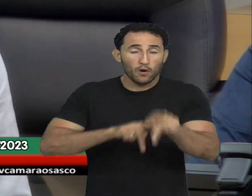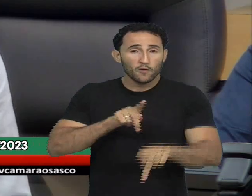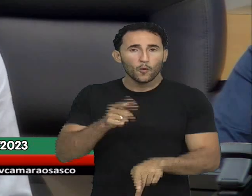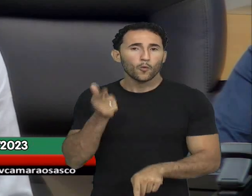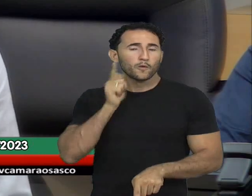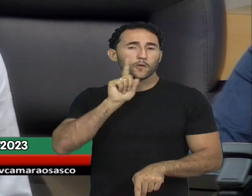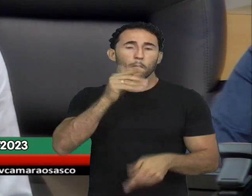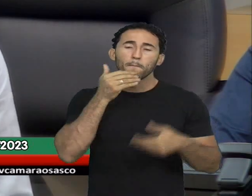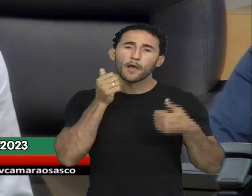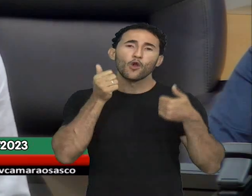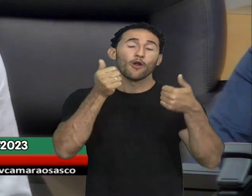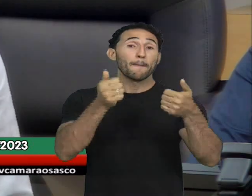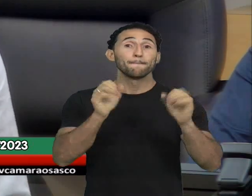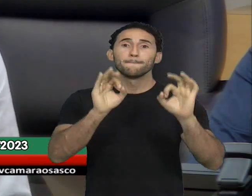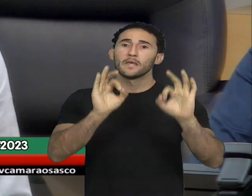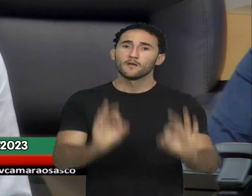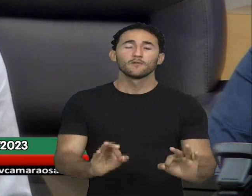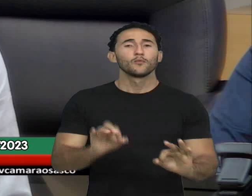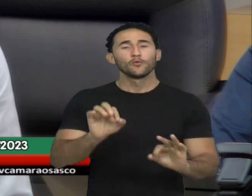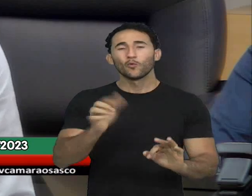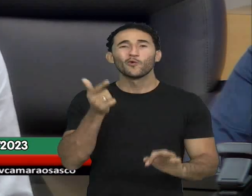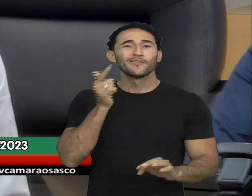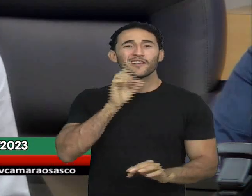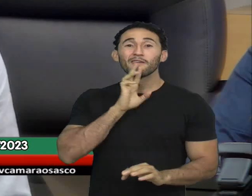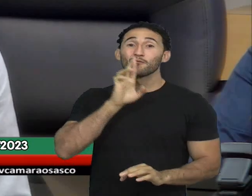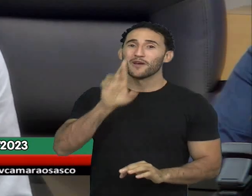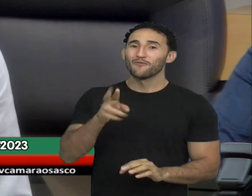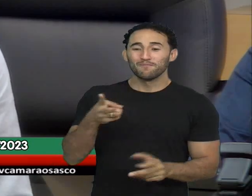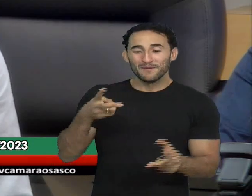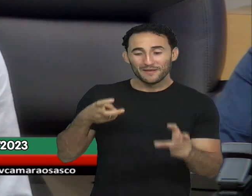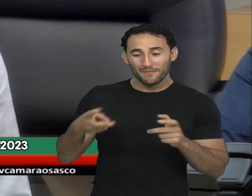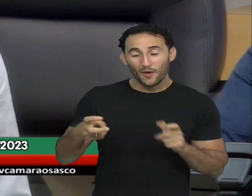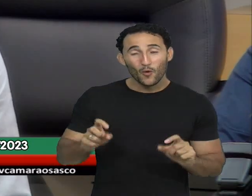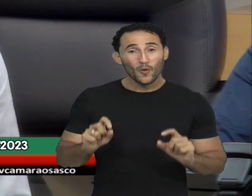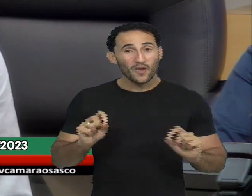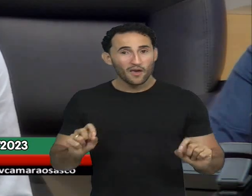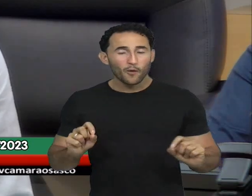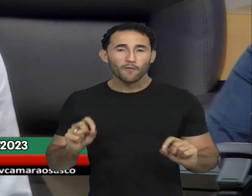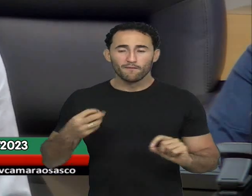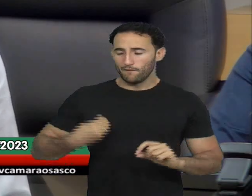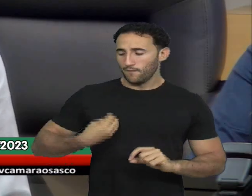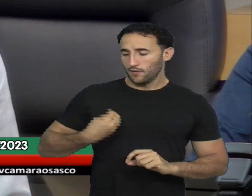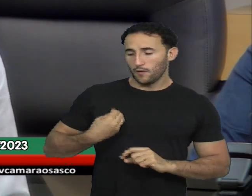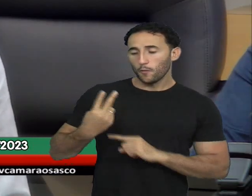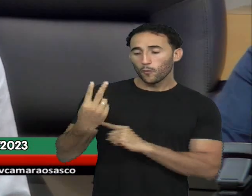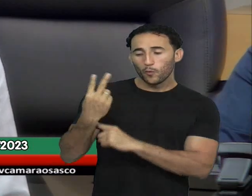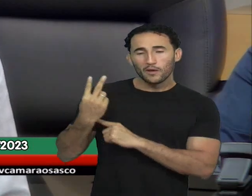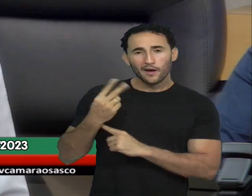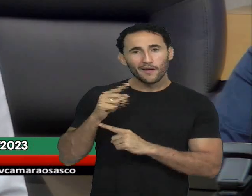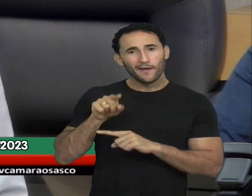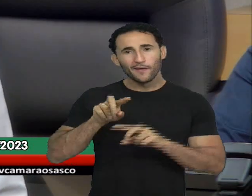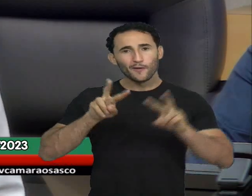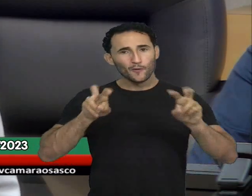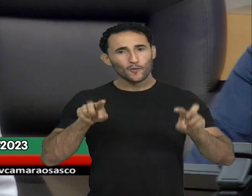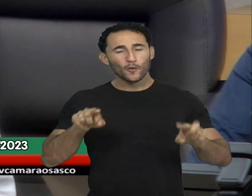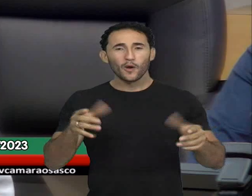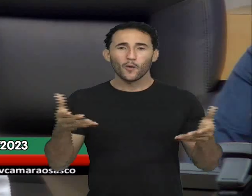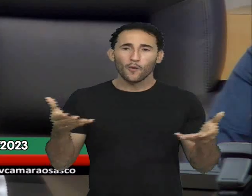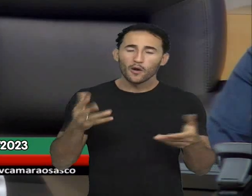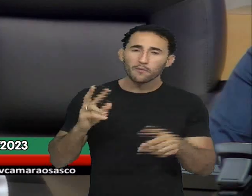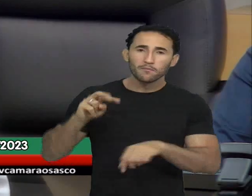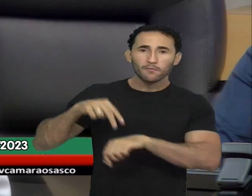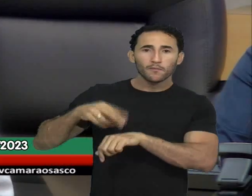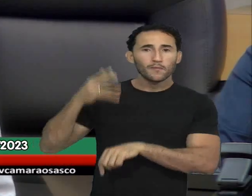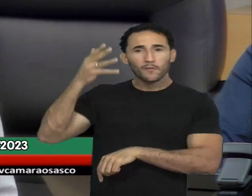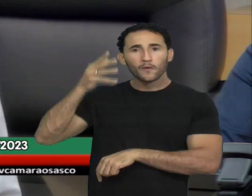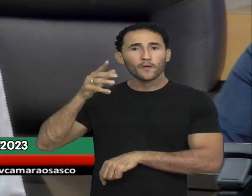significativa, e o resultado a gente já sabe qual que é, né? Preservar a vida. Então, é isso. Eu gostaria de passar a palavra para o Dr.